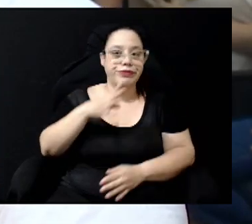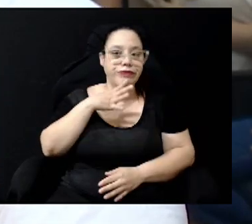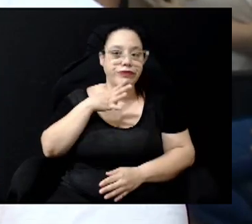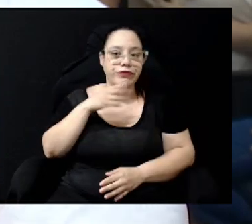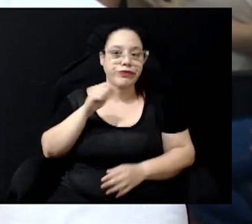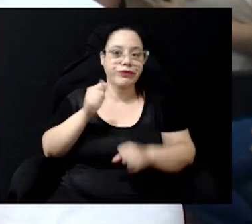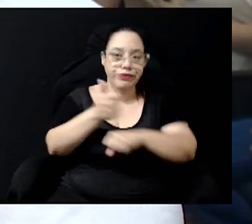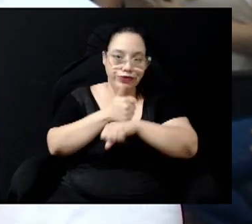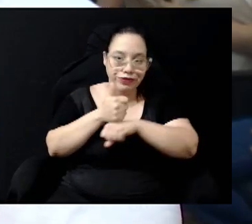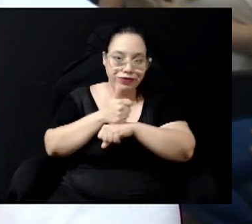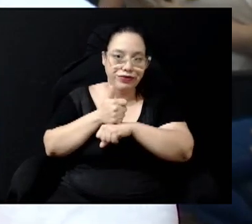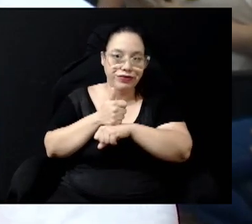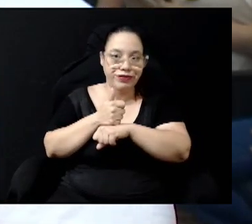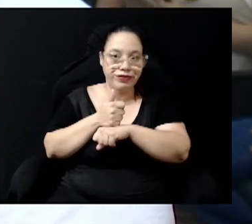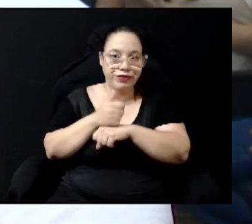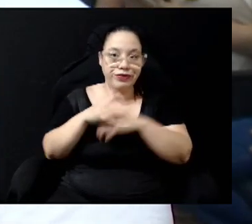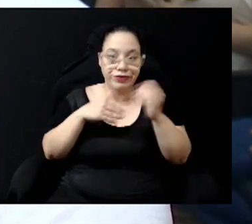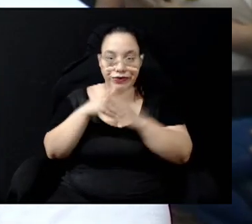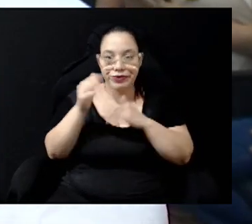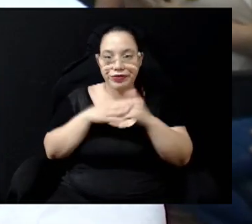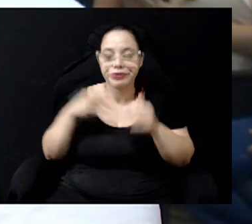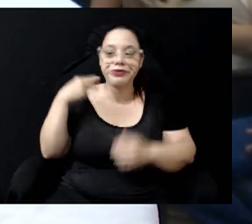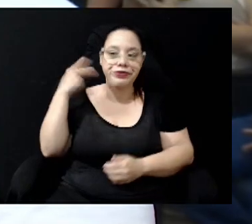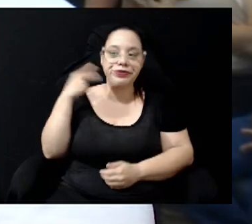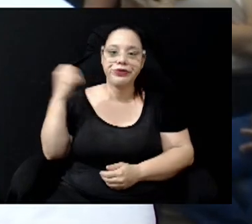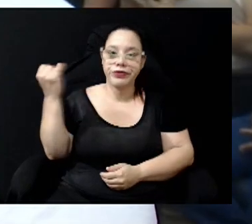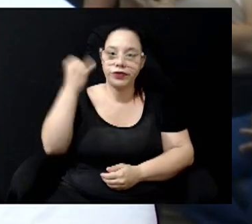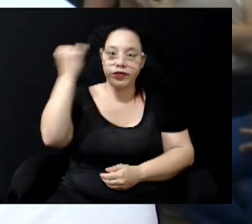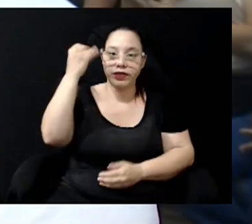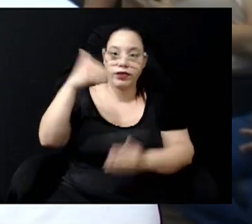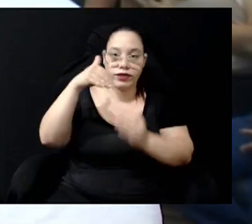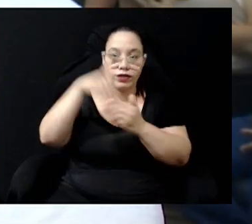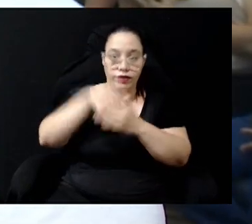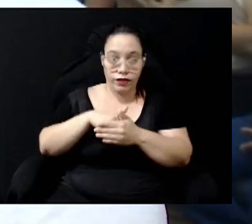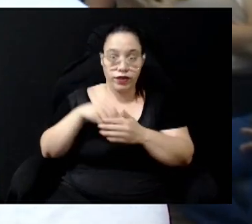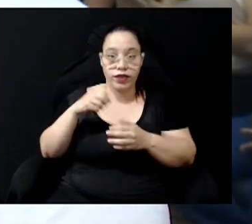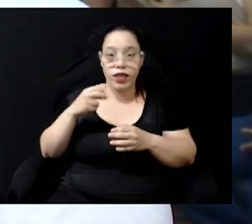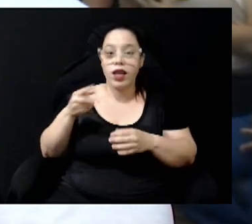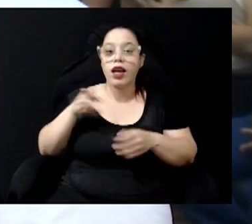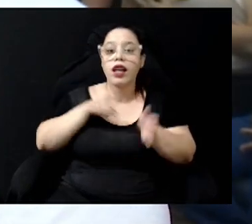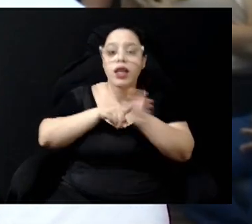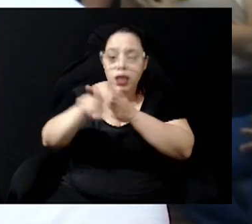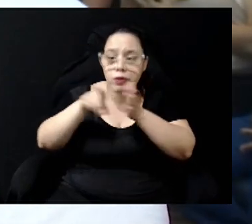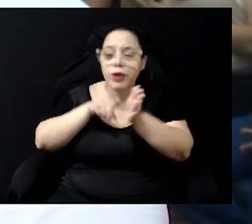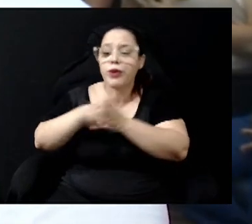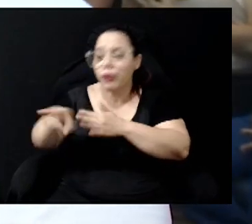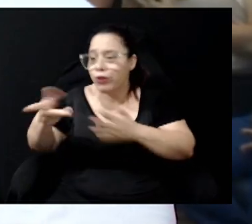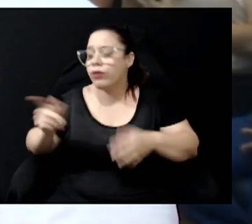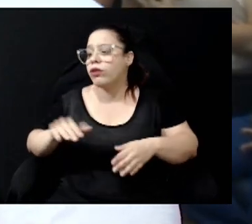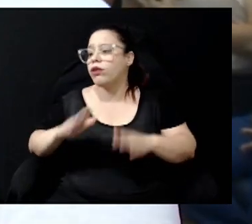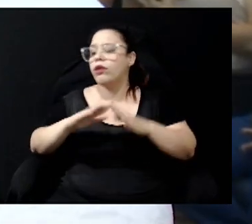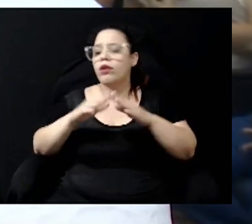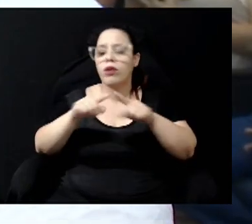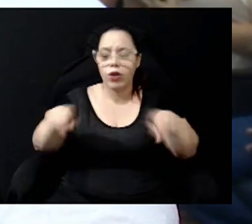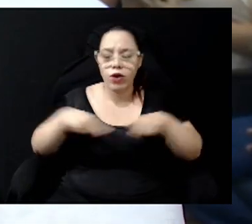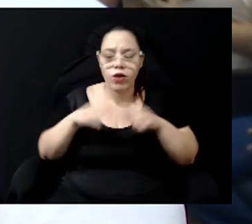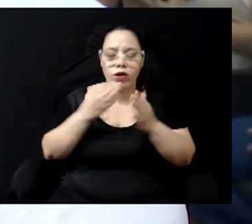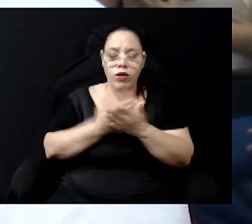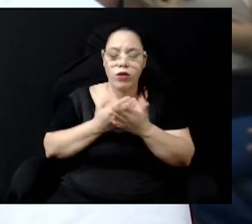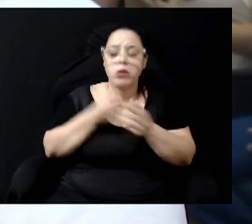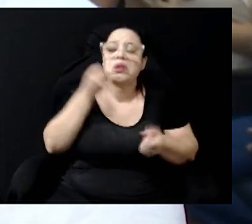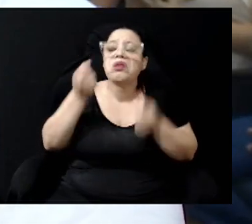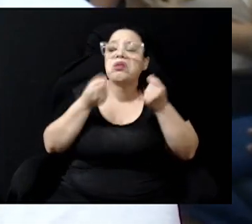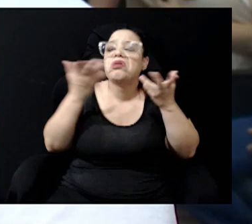do vereador é muito importante agora nas próximas eleições, porque eles perguntam na sala de aula, qual a função. E a gente explicando